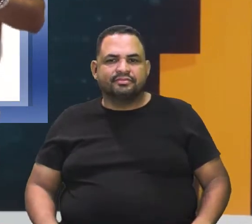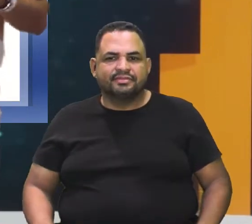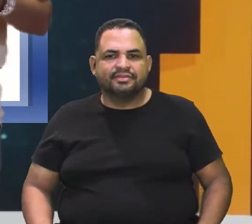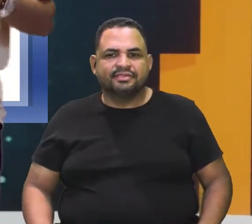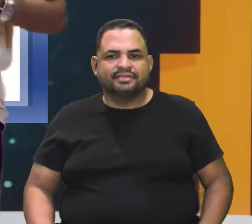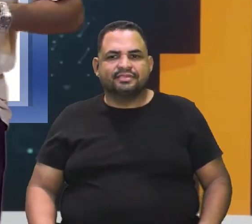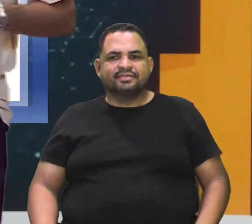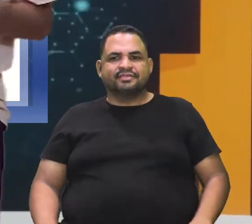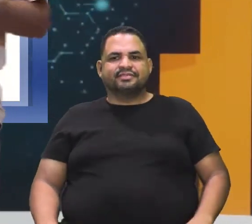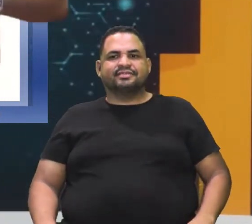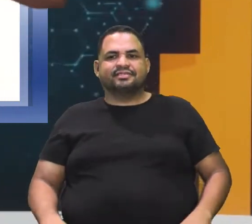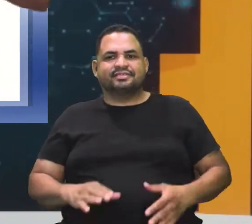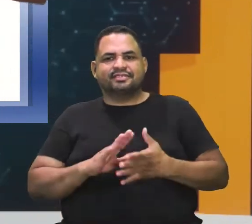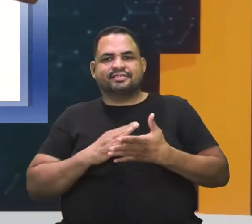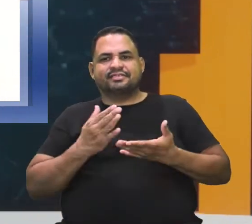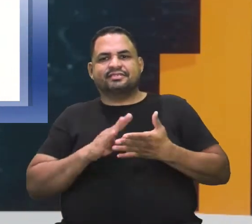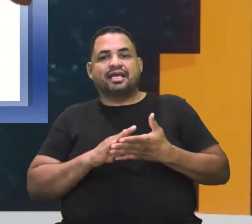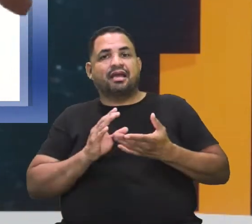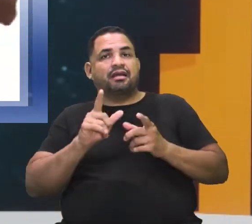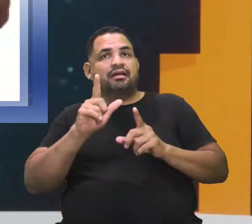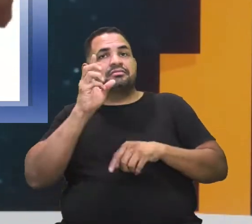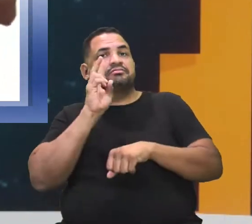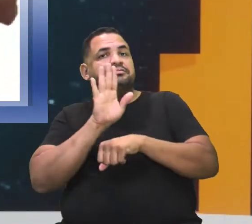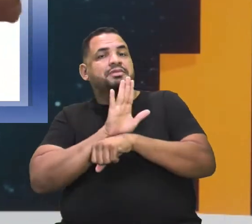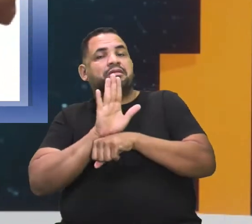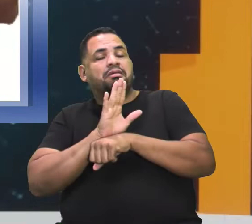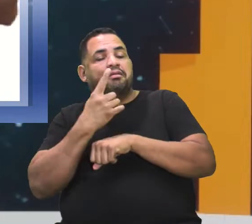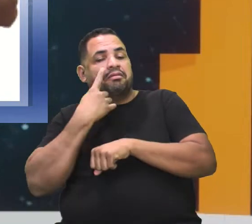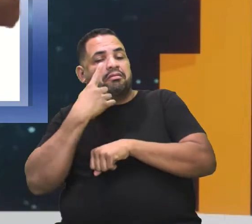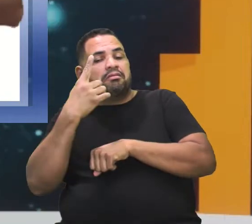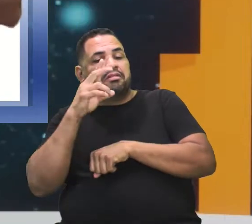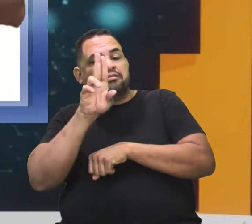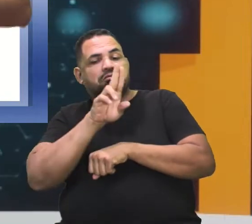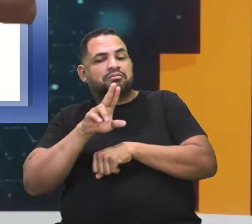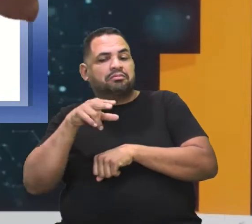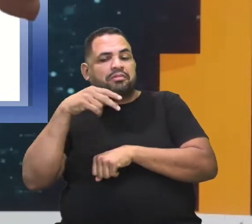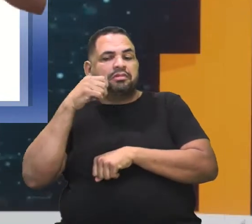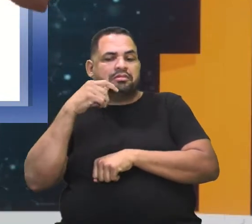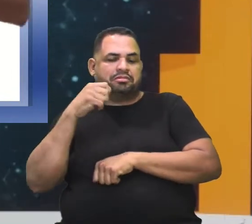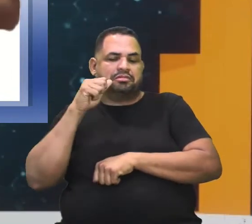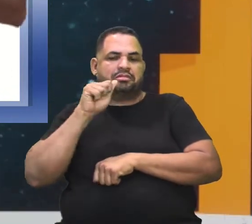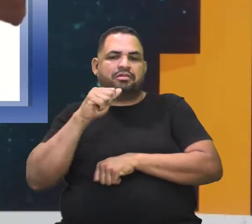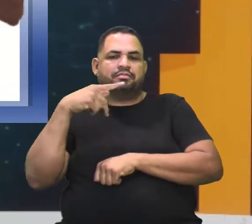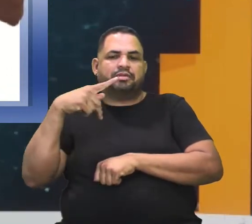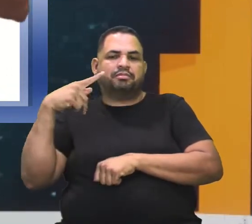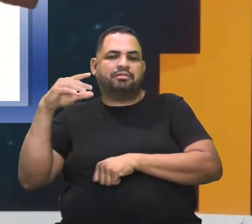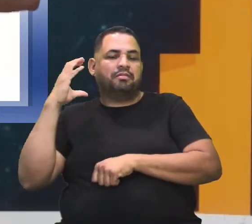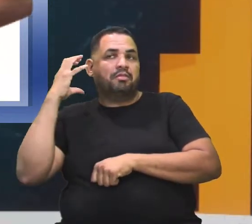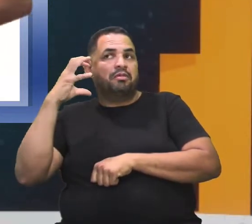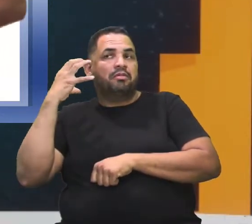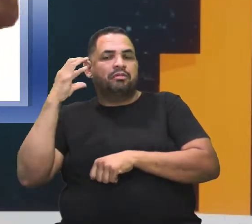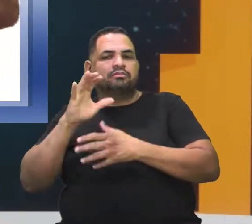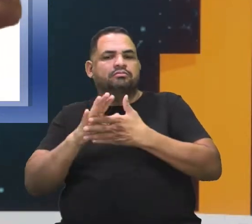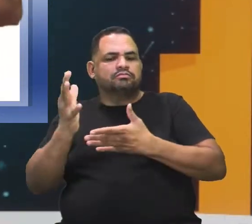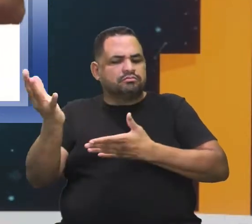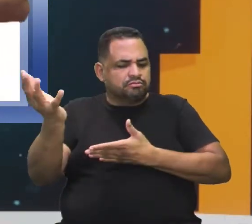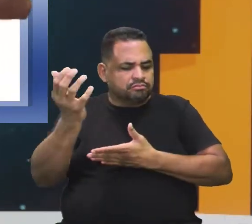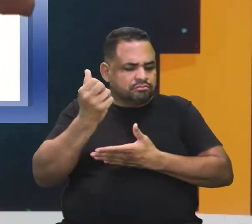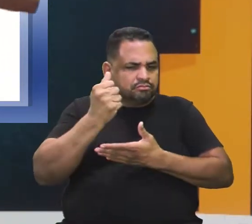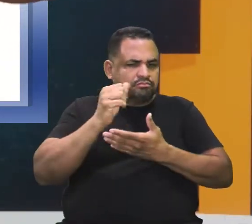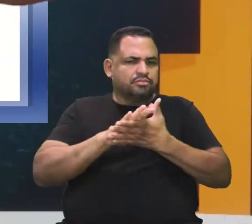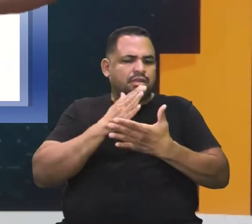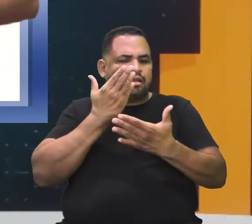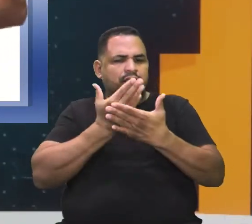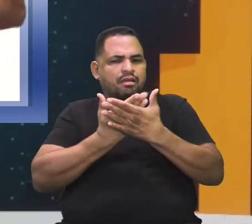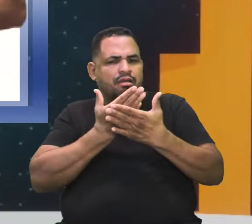estar maratonando no Netflix ou em outro aplicativo de filmes ou músicas, ou sei lá, pega uma aula, baixa